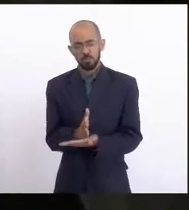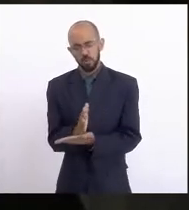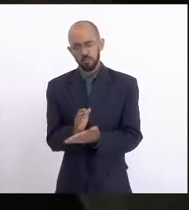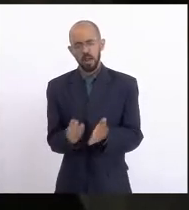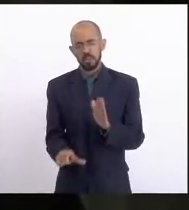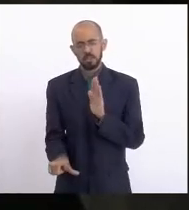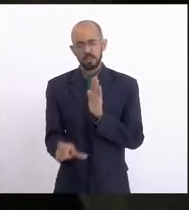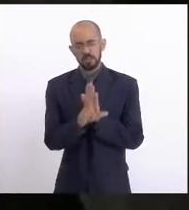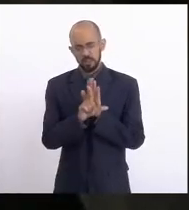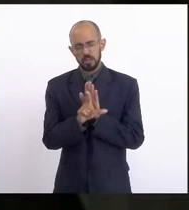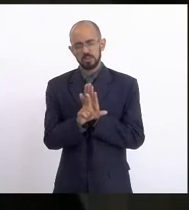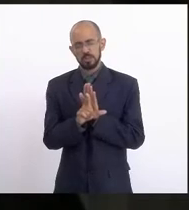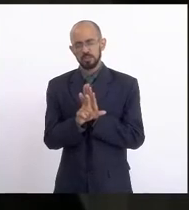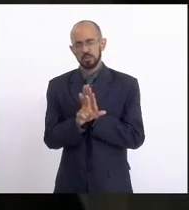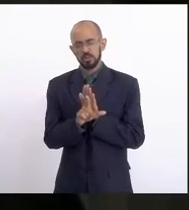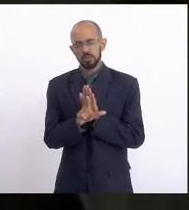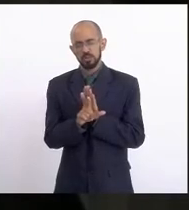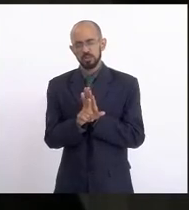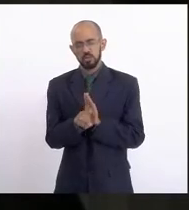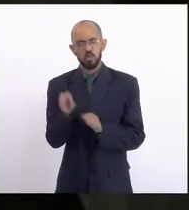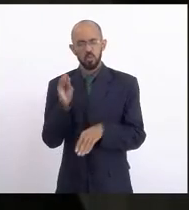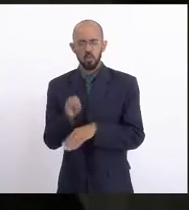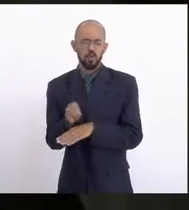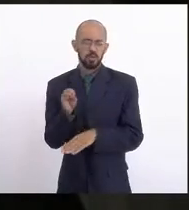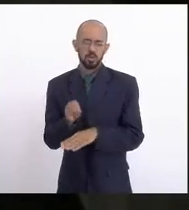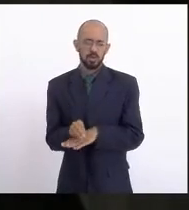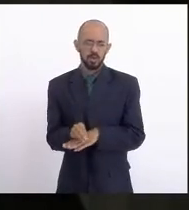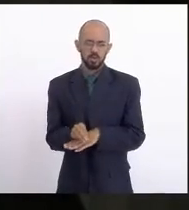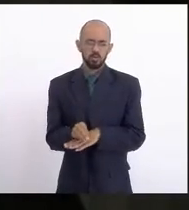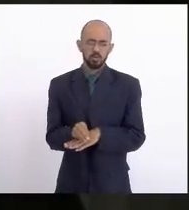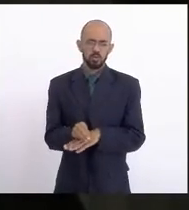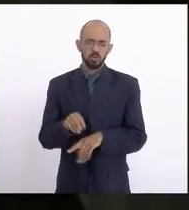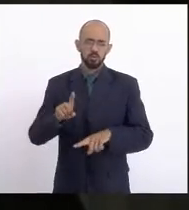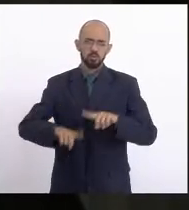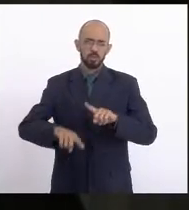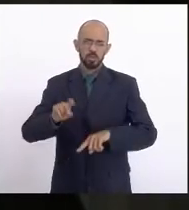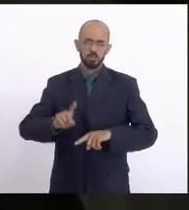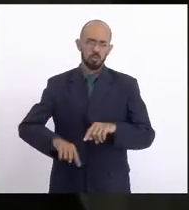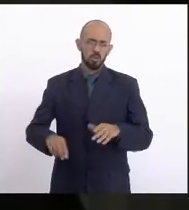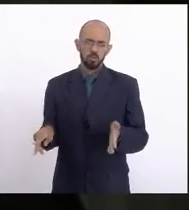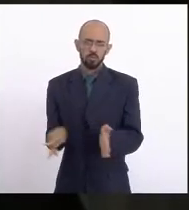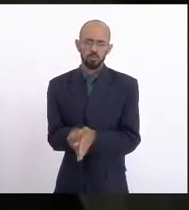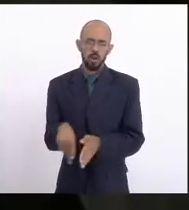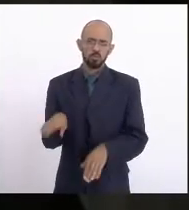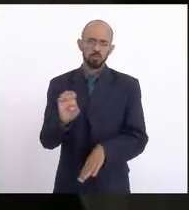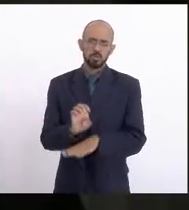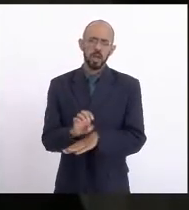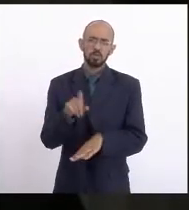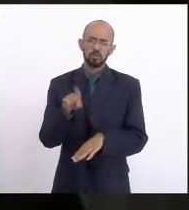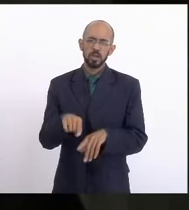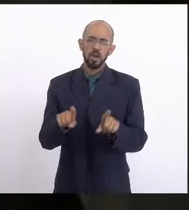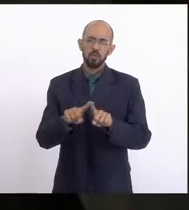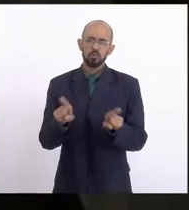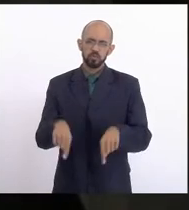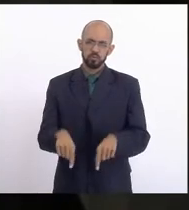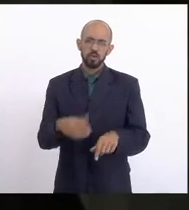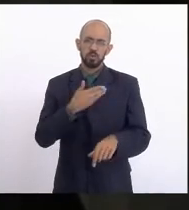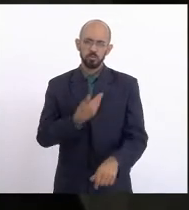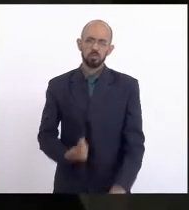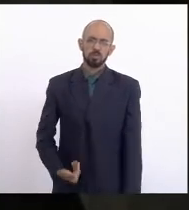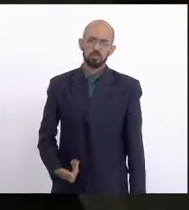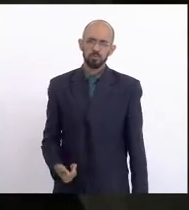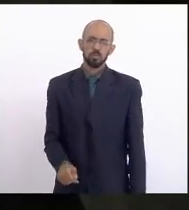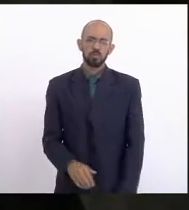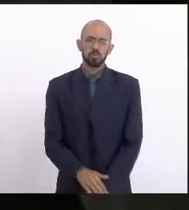leis, preservando o patrimônio do Estado, que é o servidor público.